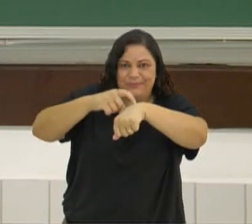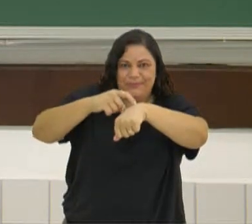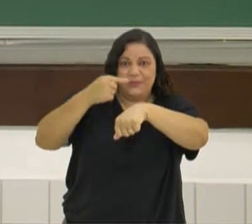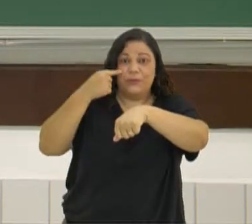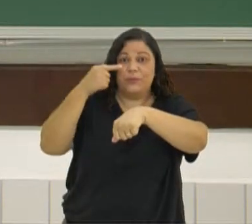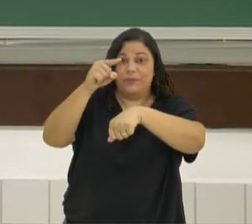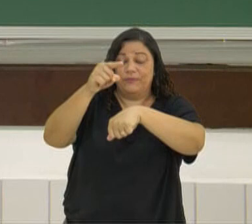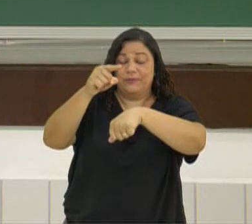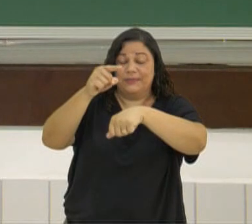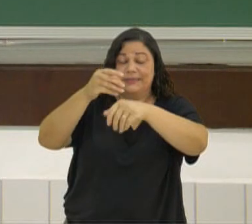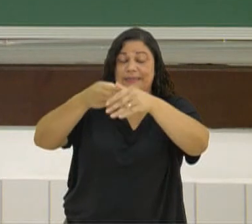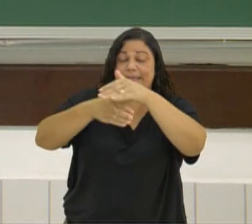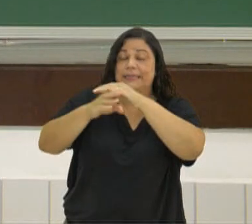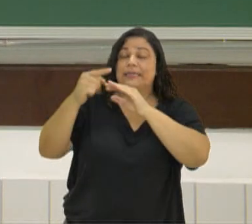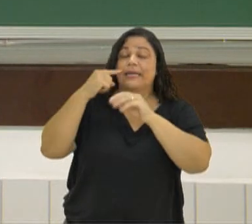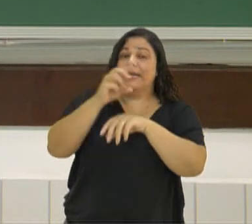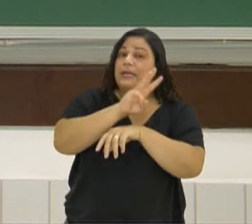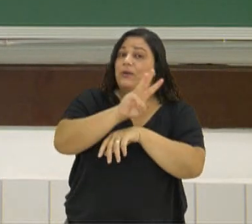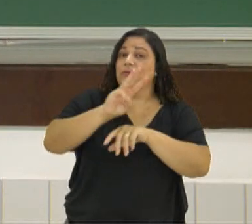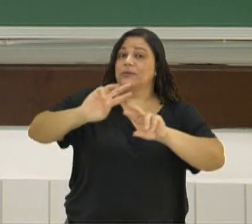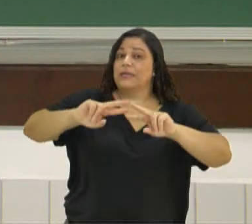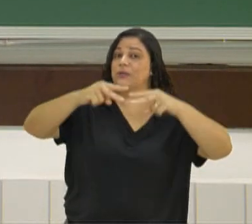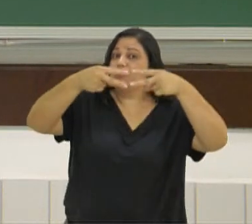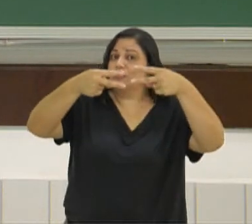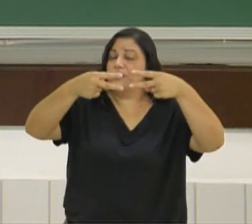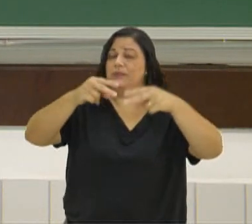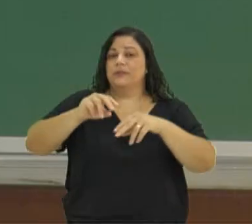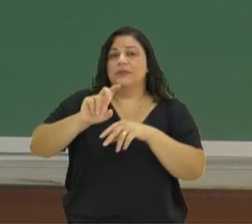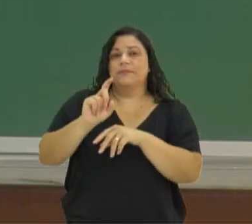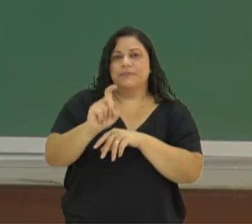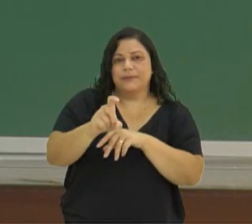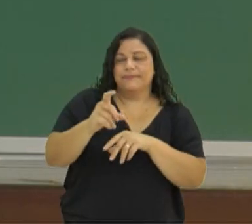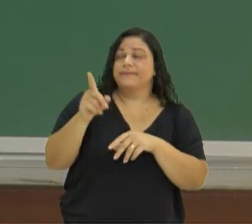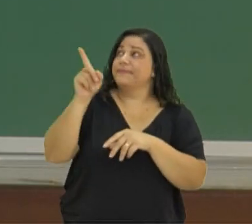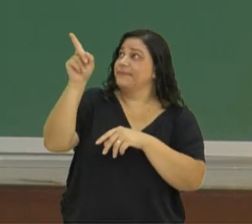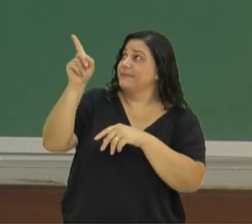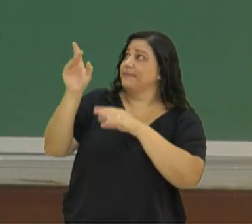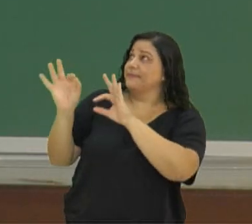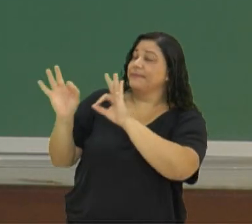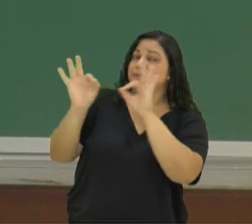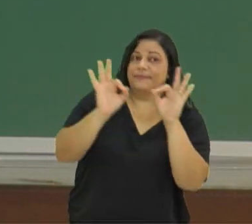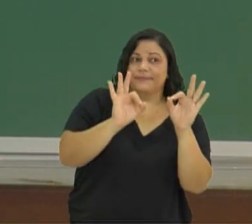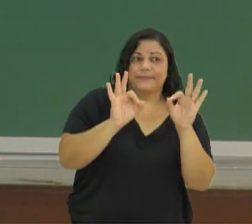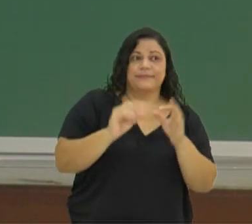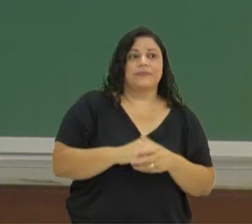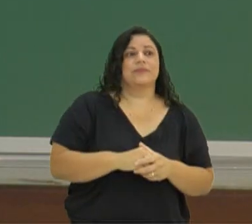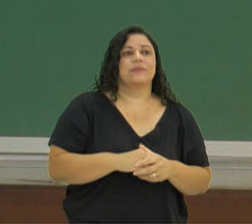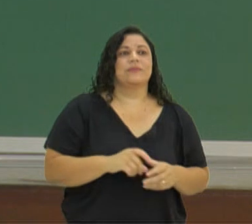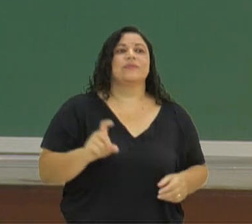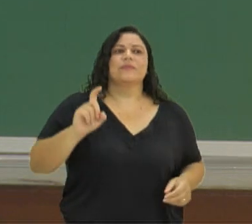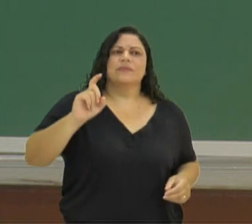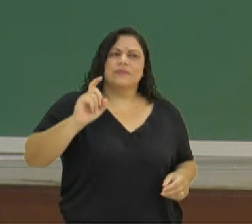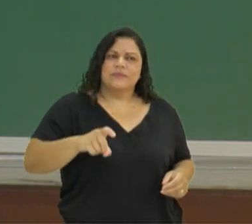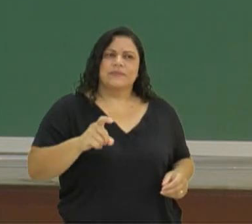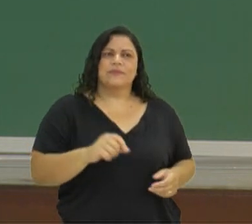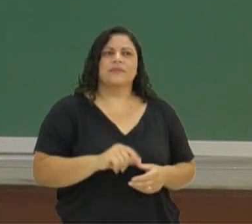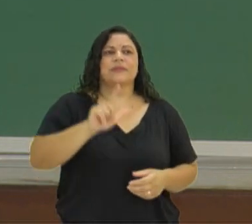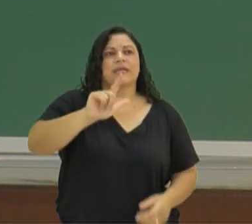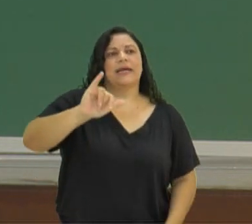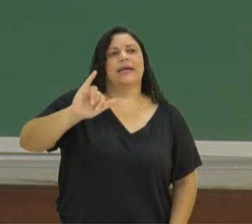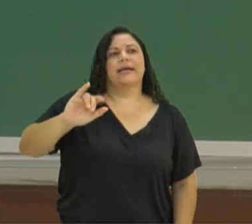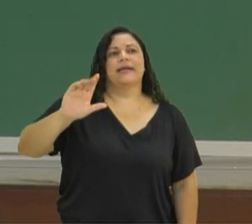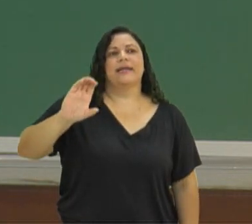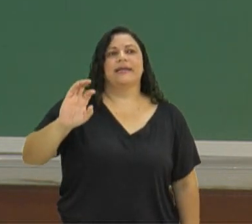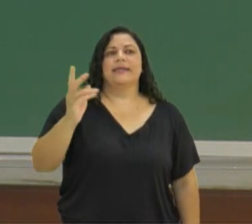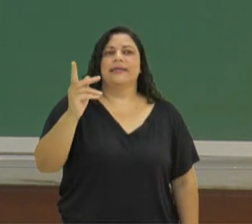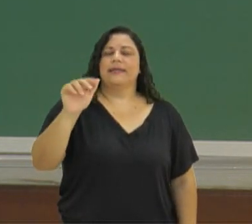esse site aqui, tá? Que se chama lichess.org, tá? Você vai acessar esse site, é um site gratuito, e